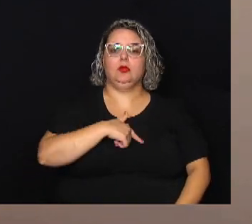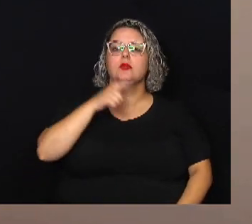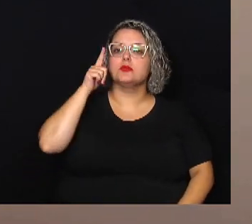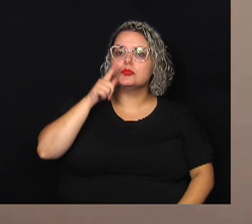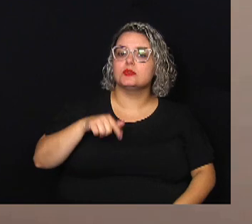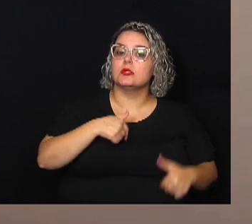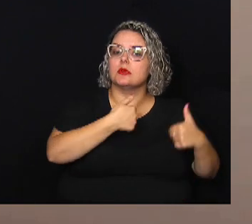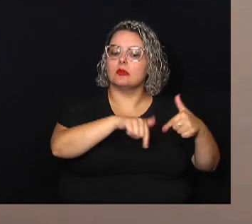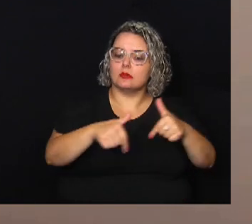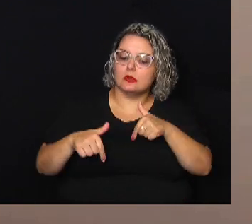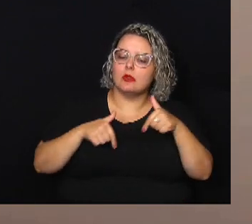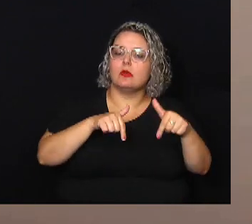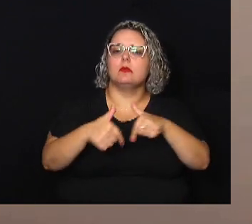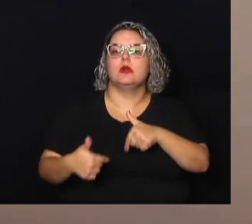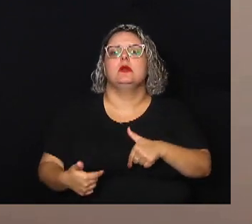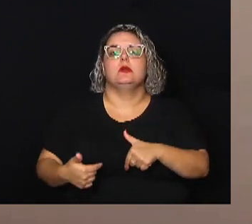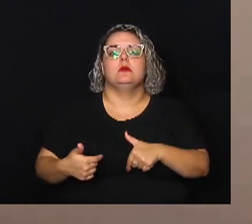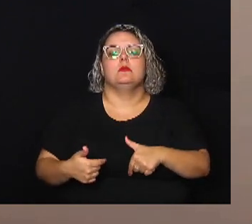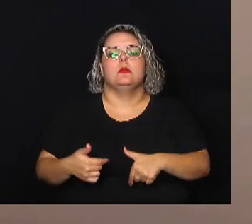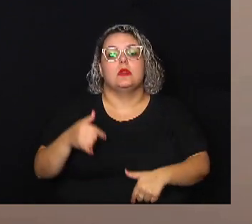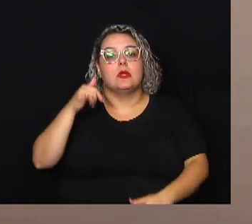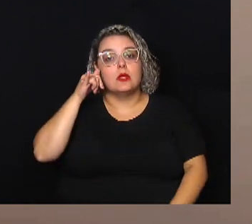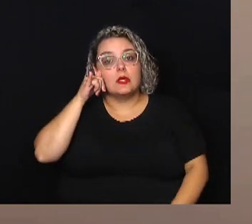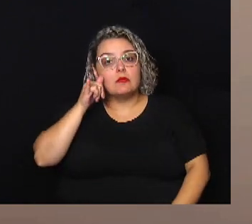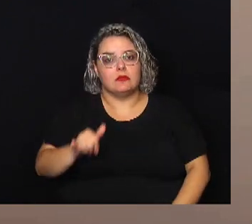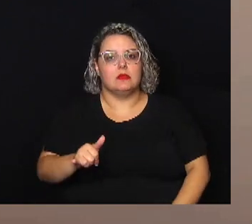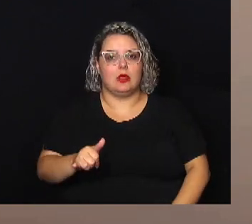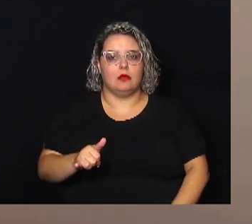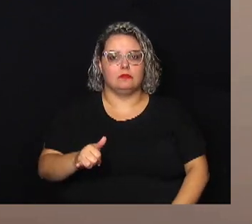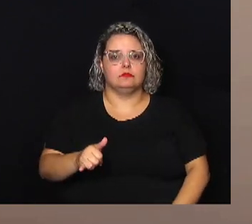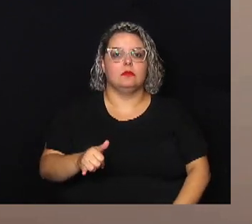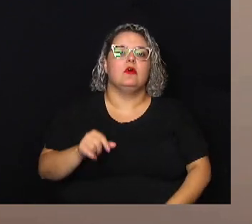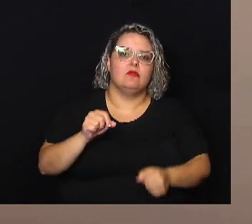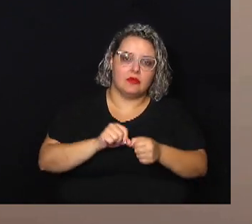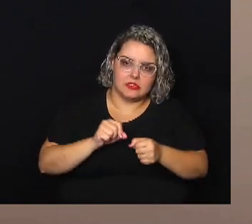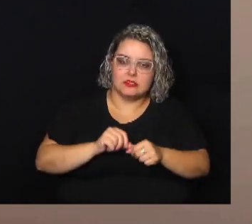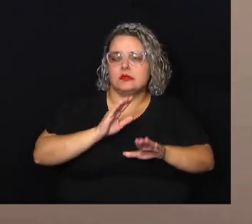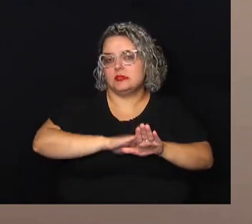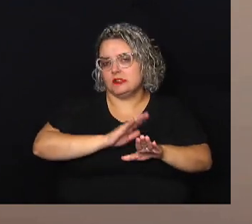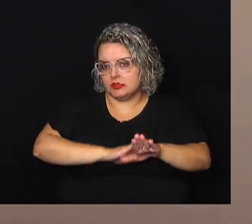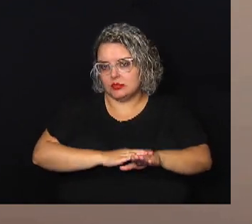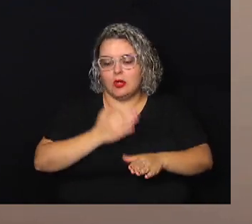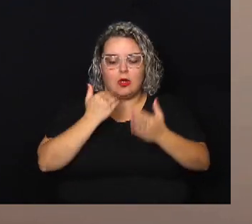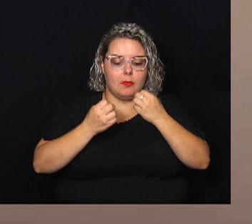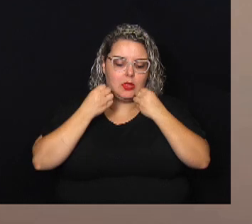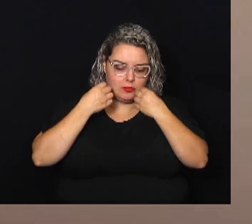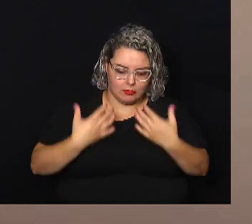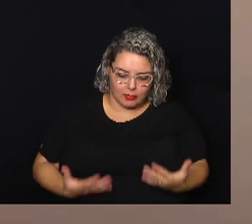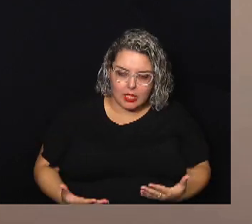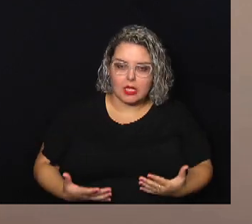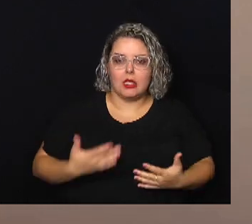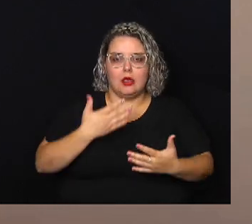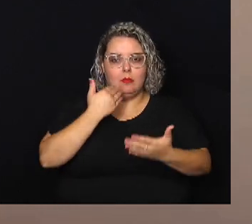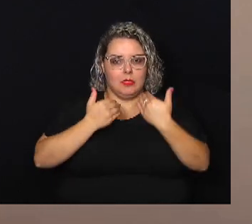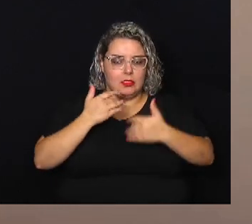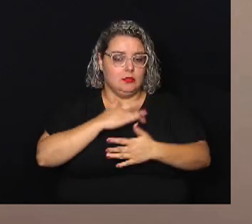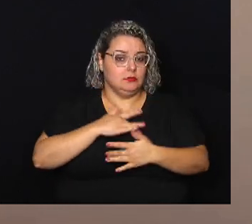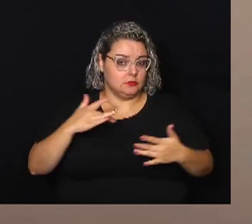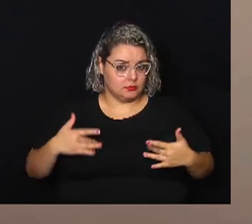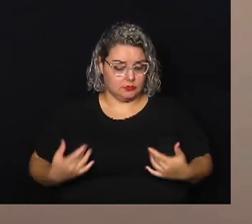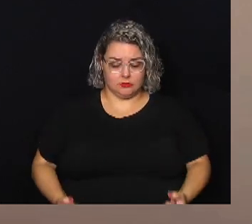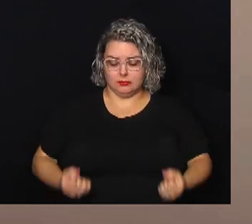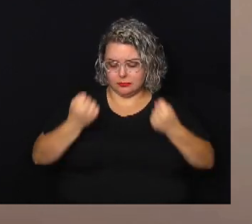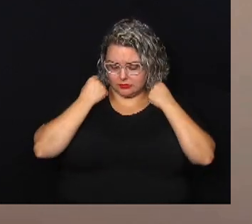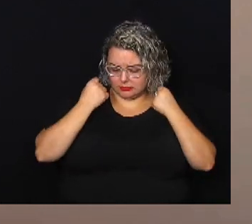trabalhar nesse nível de prevenção primária. Por isso que é muito interessante nós entendermos que esse nível